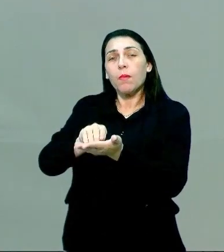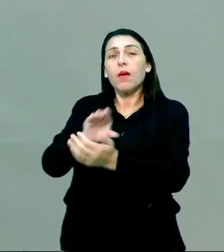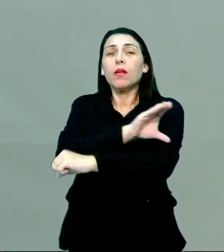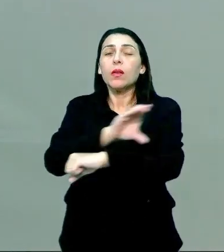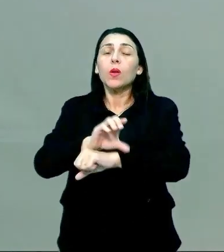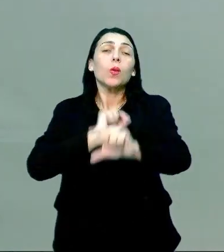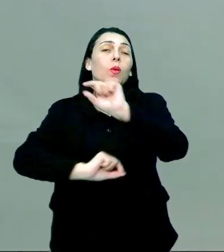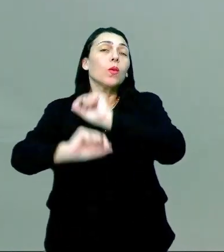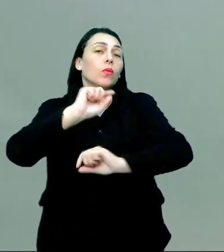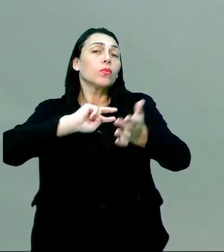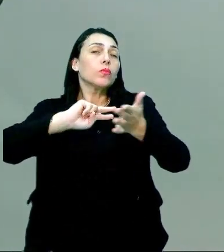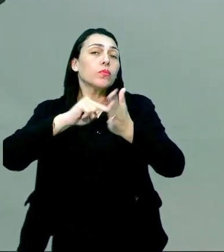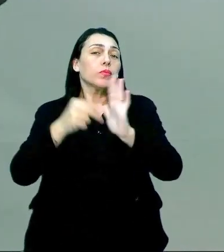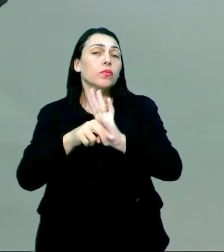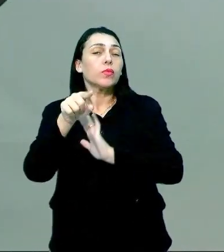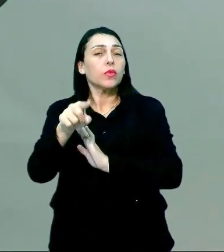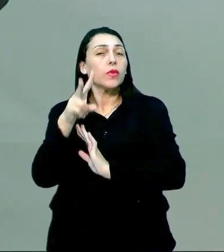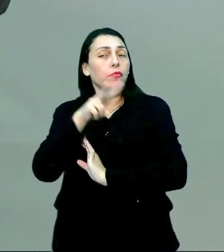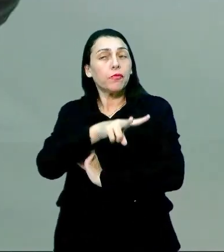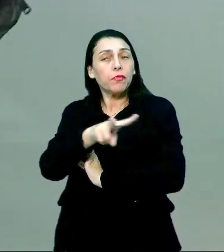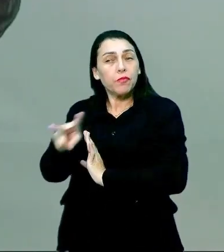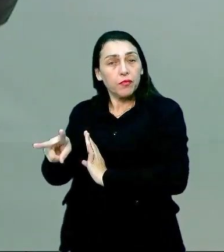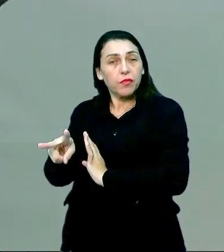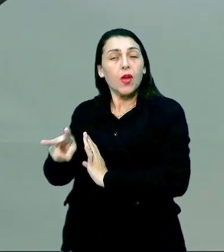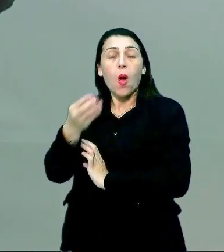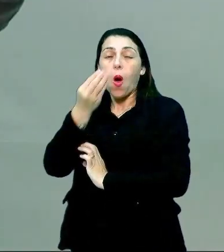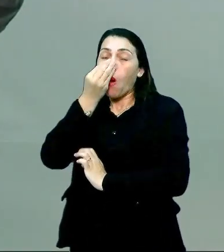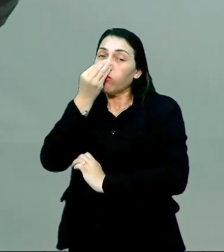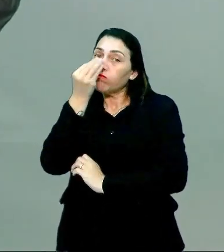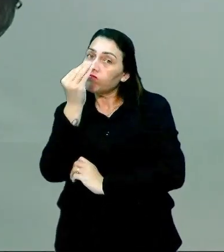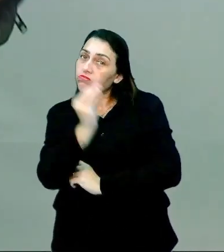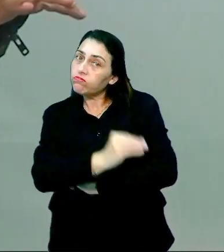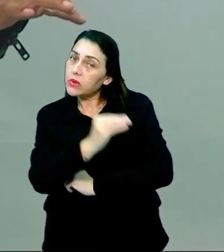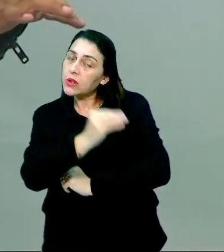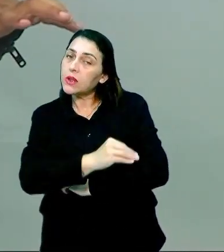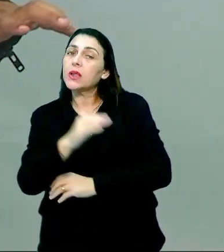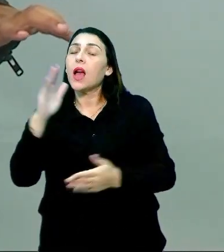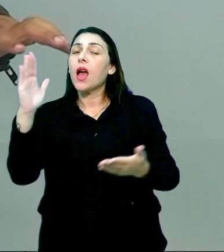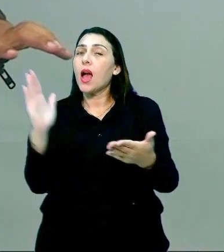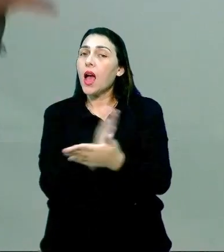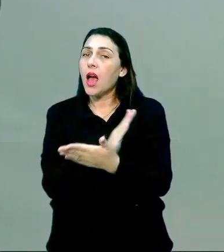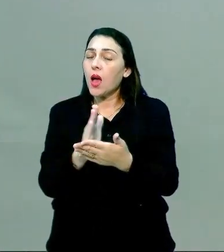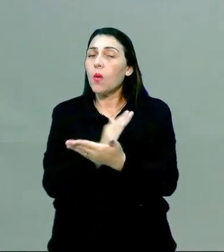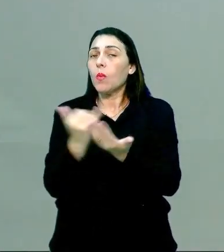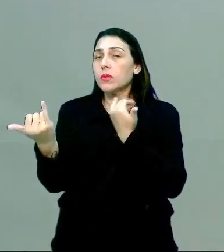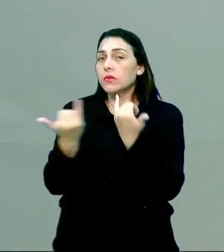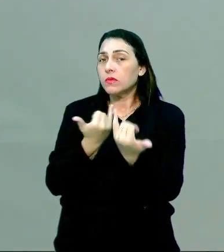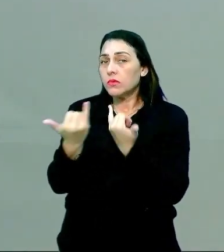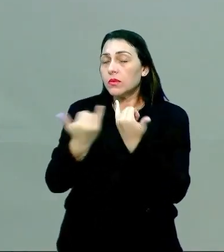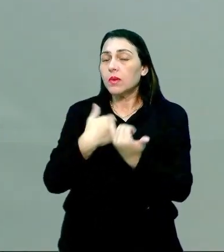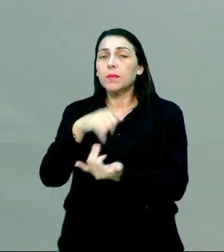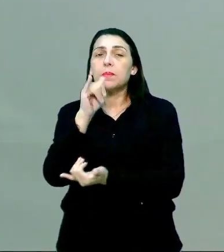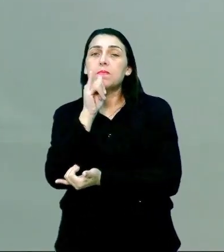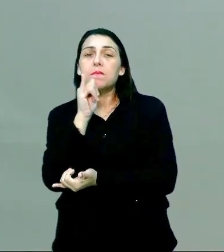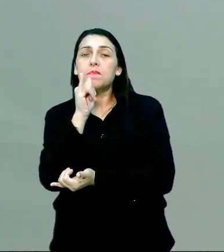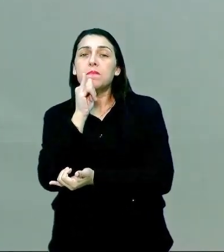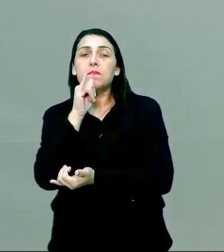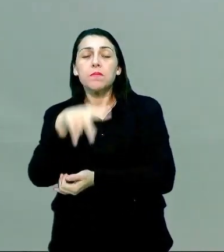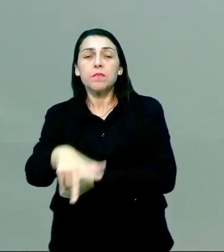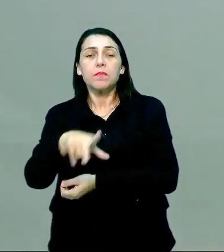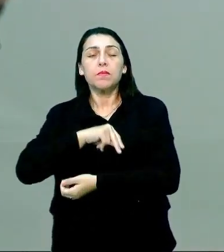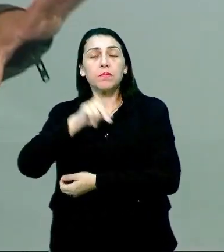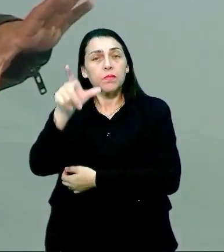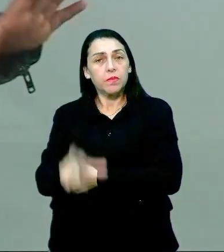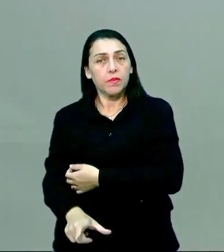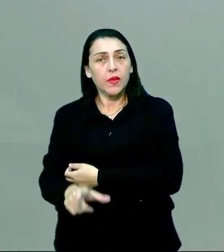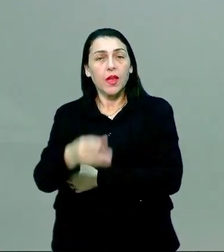que seria isso? Quando você vela ou rejeita e renega determinado aspecto de informação. Por exemplo, os portugueses